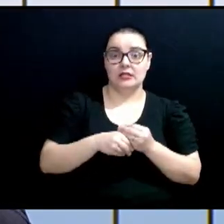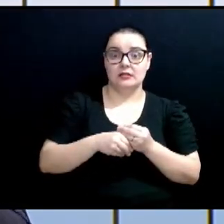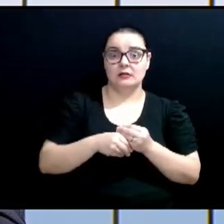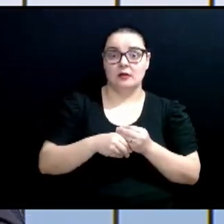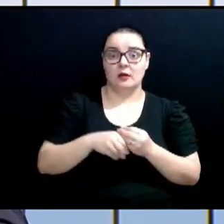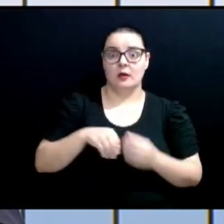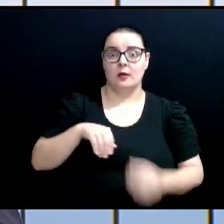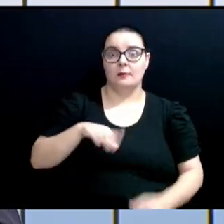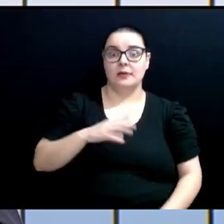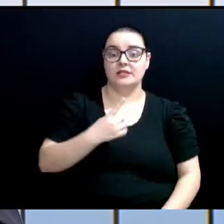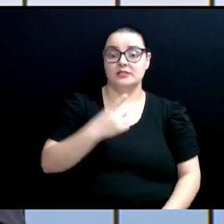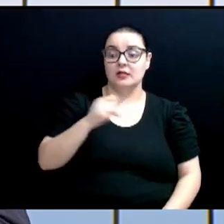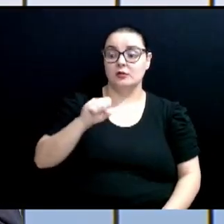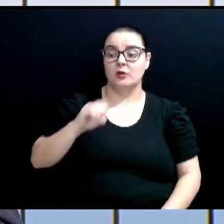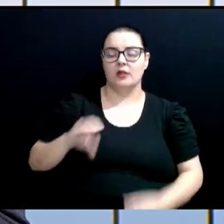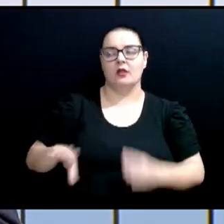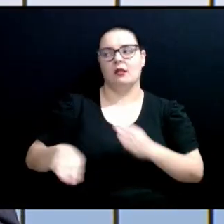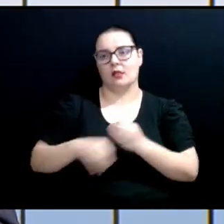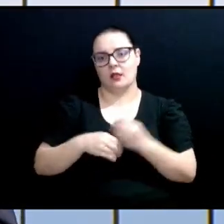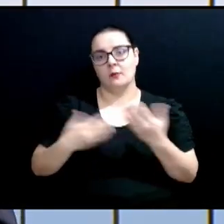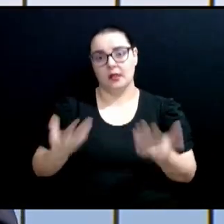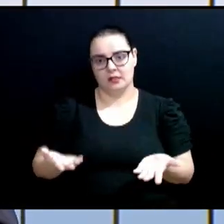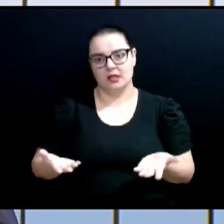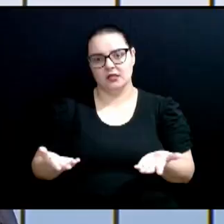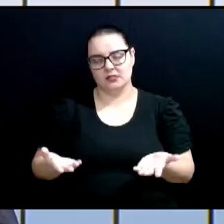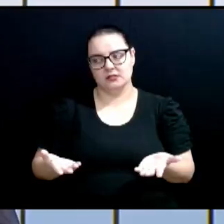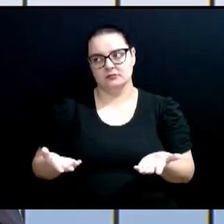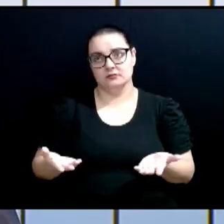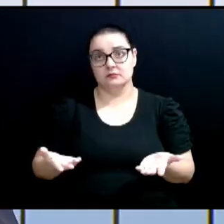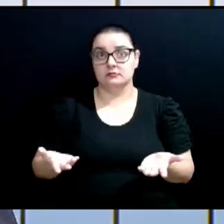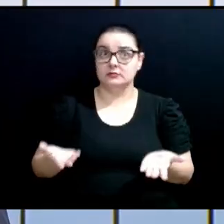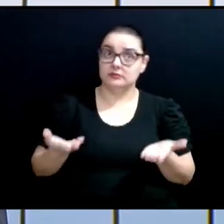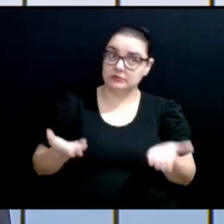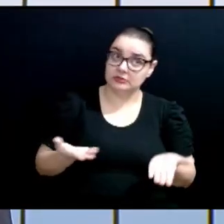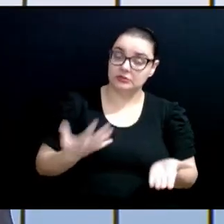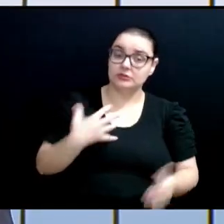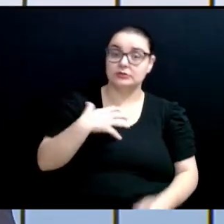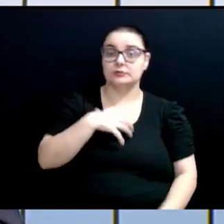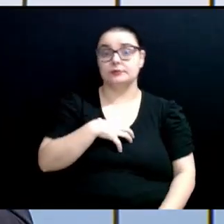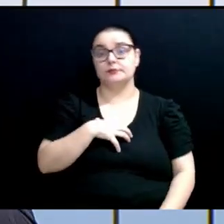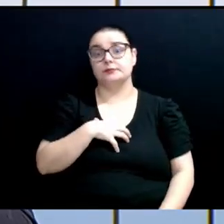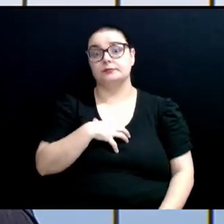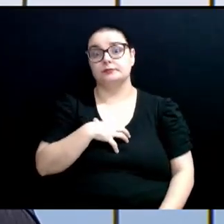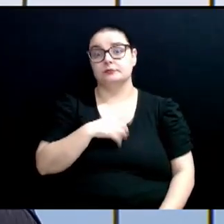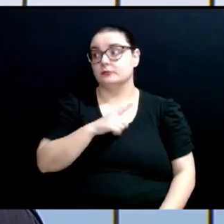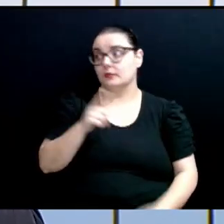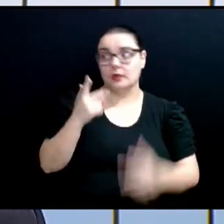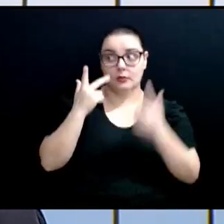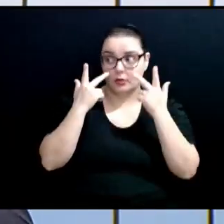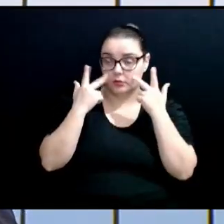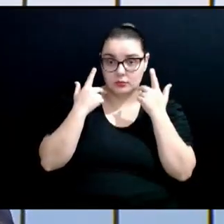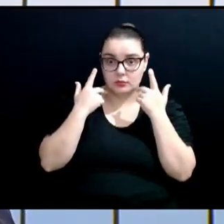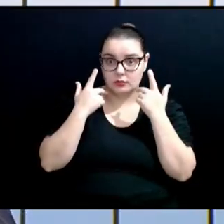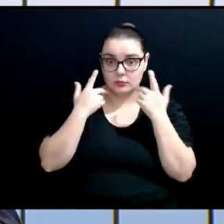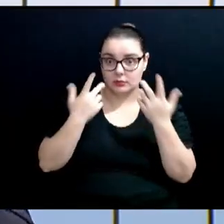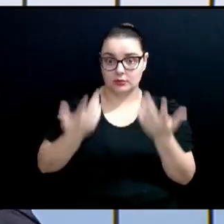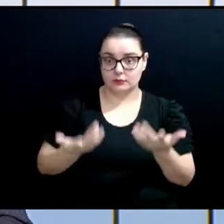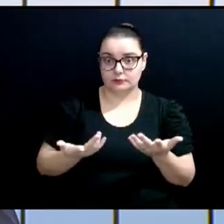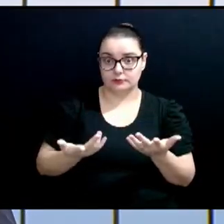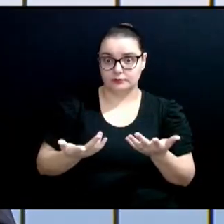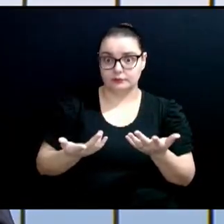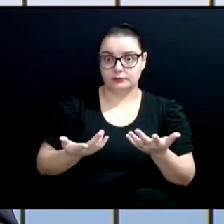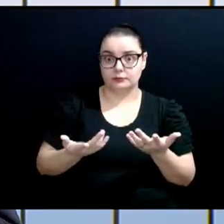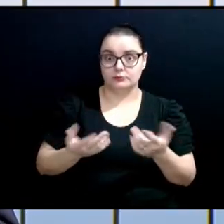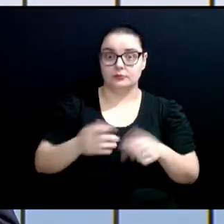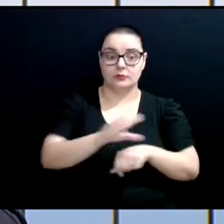emendas. Isso, de certa maneira, não é comum para as Constituições. Por